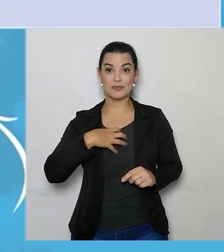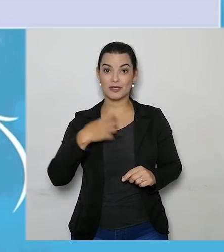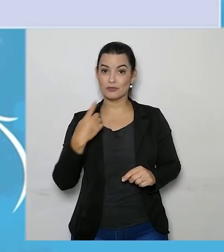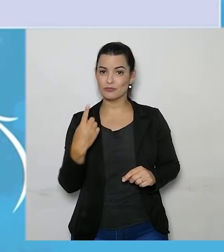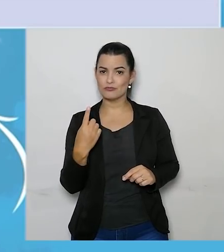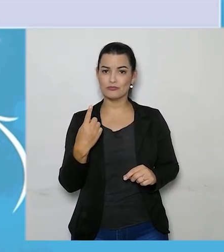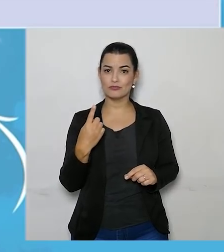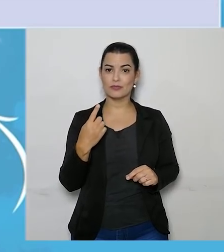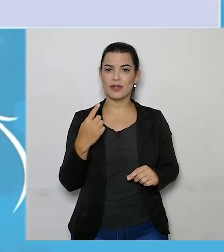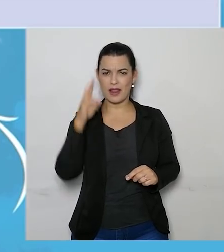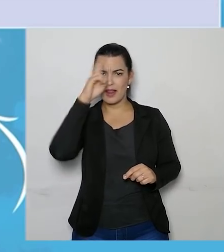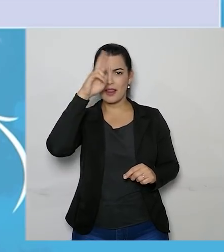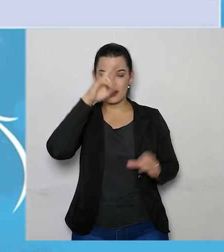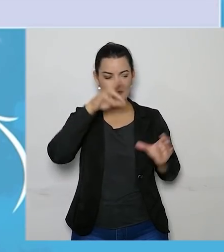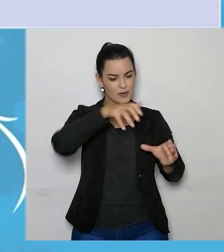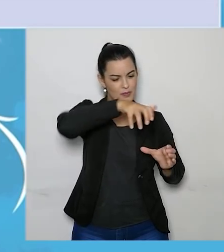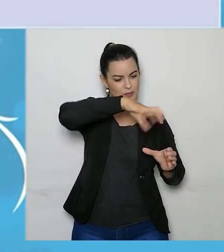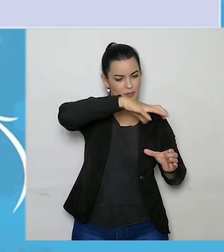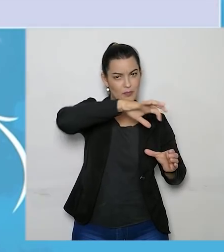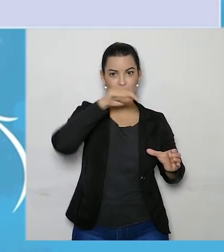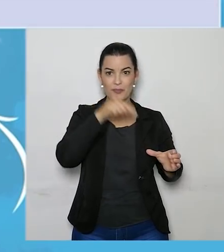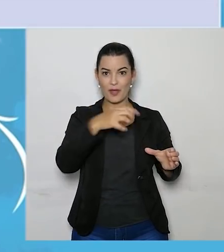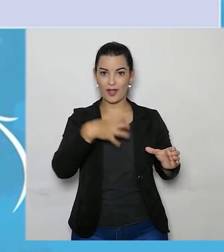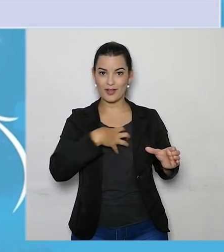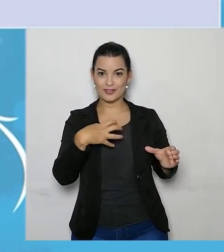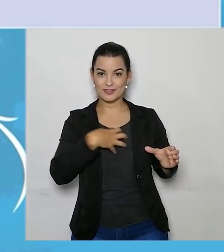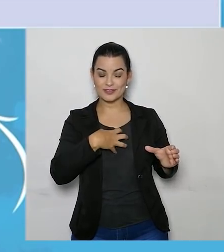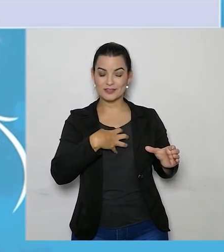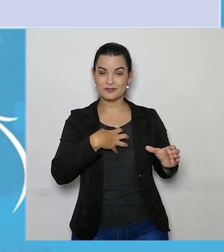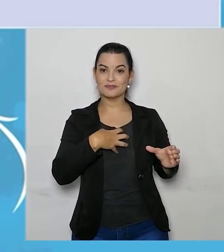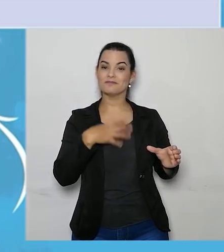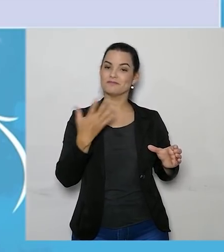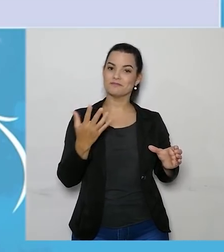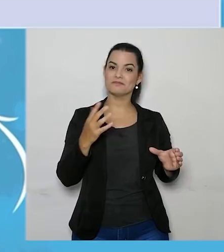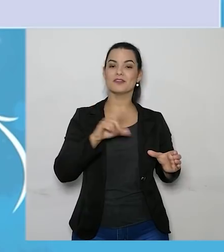seu pote de sentimentos, como você se comportou e